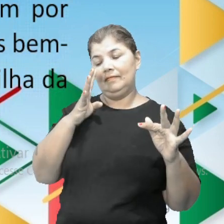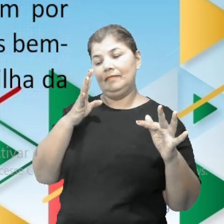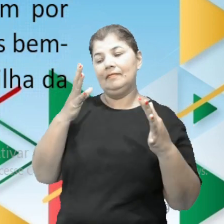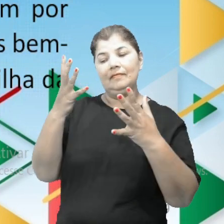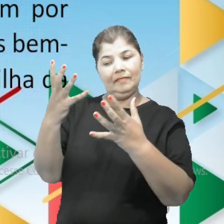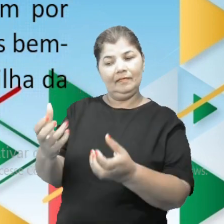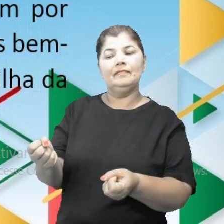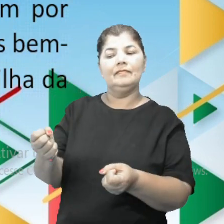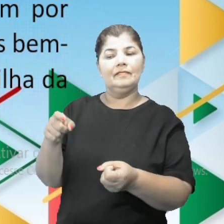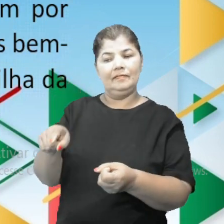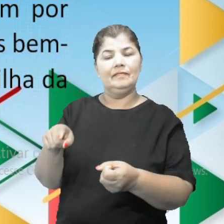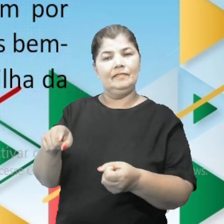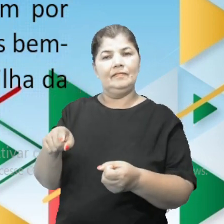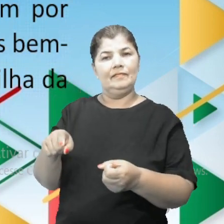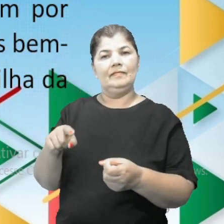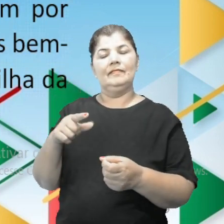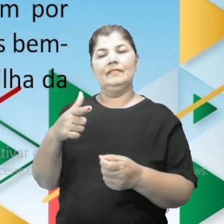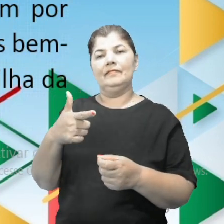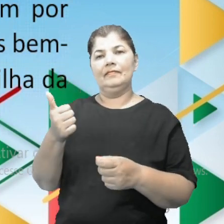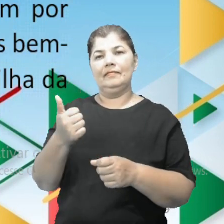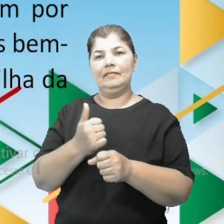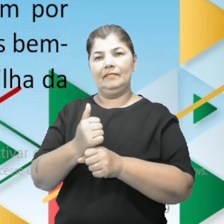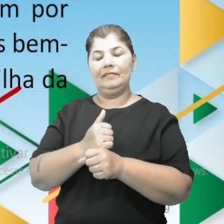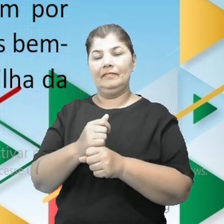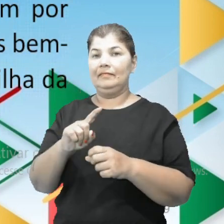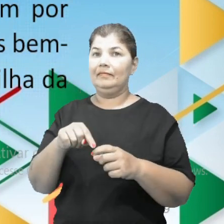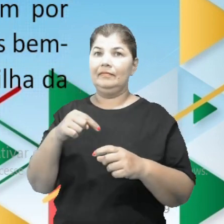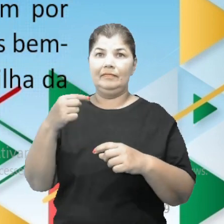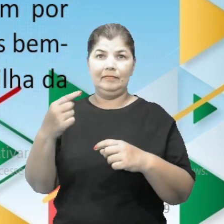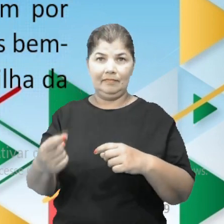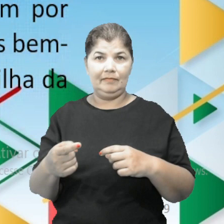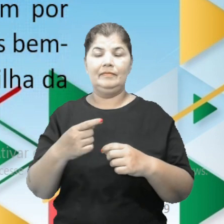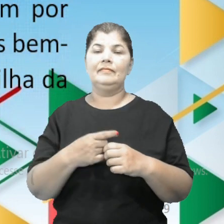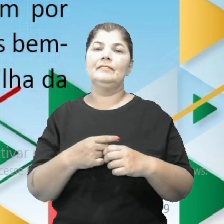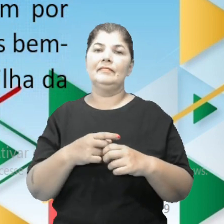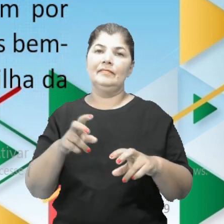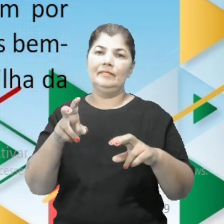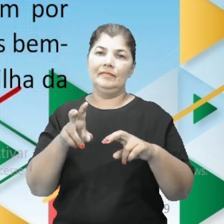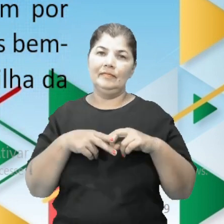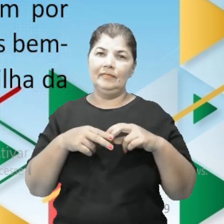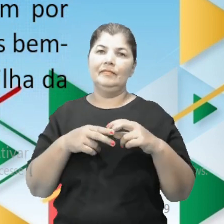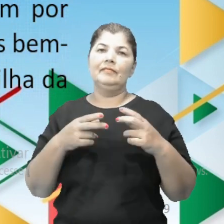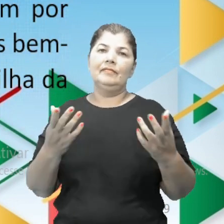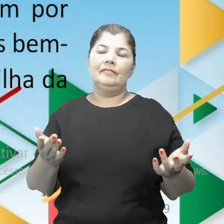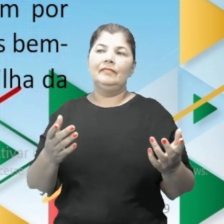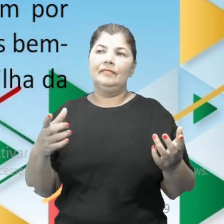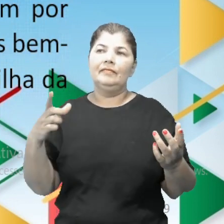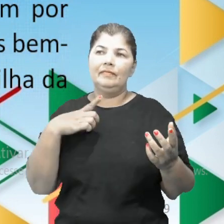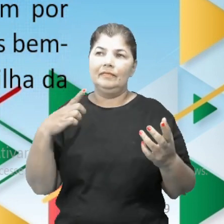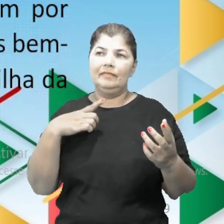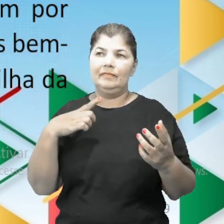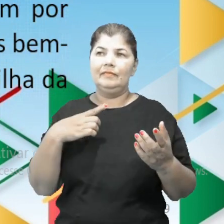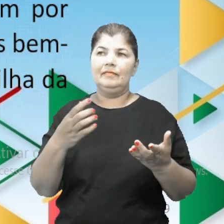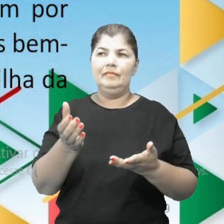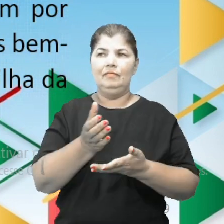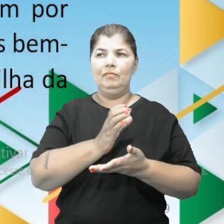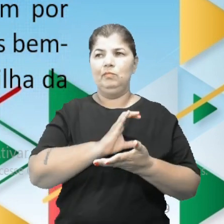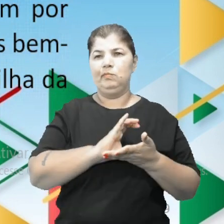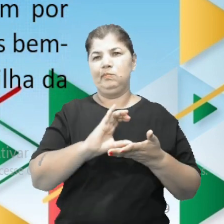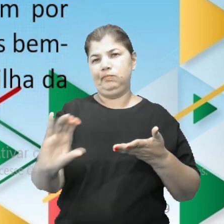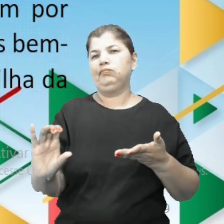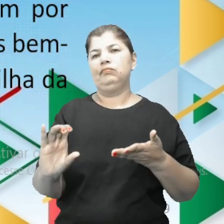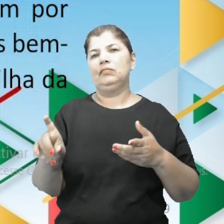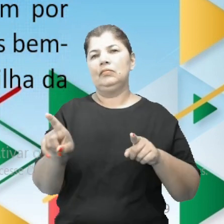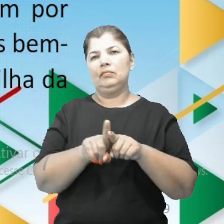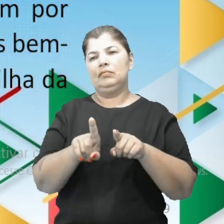do Haiti 21 anos depois, e mediante a vultosa indenização. Como ocorreu a nossa